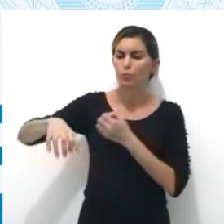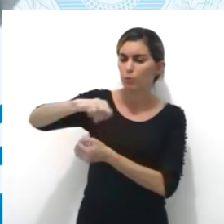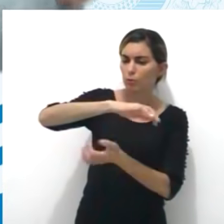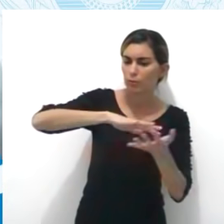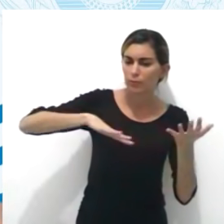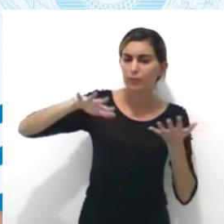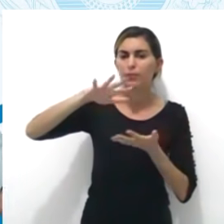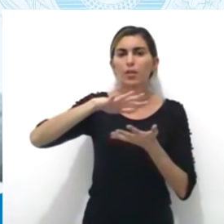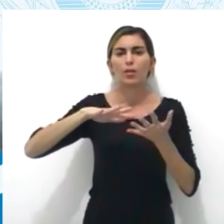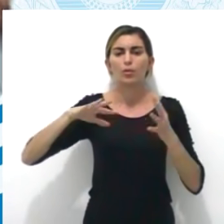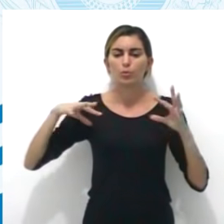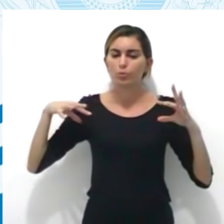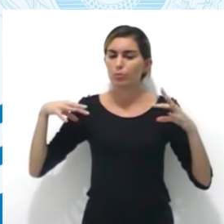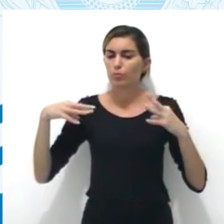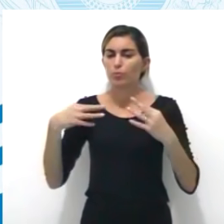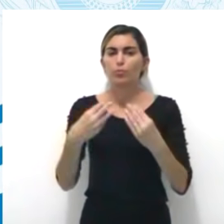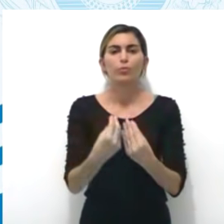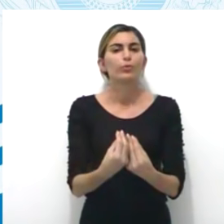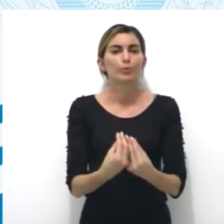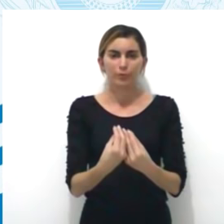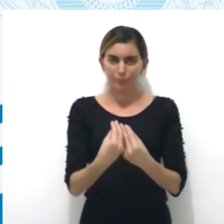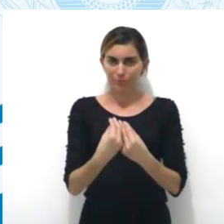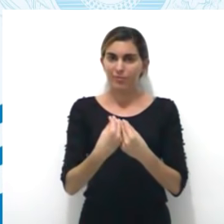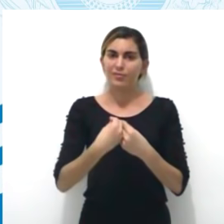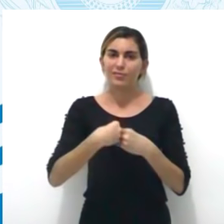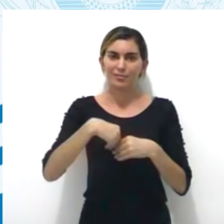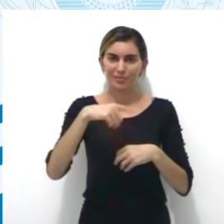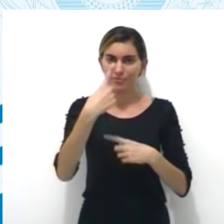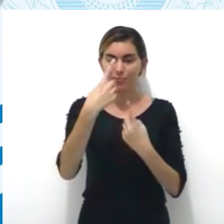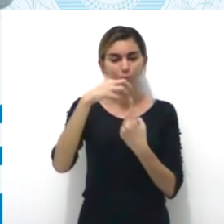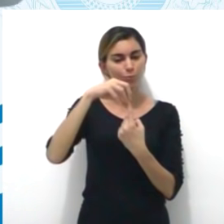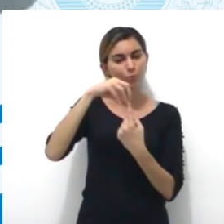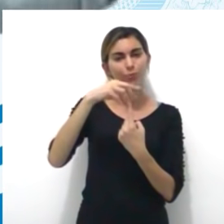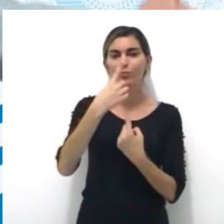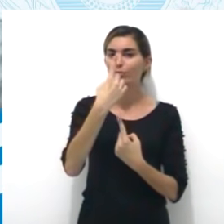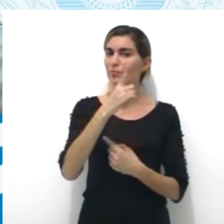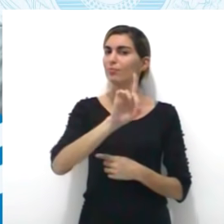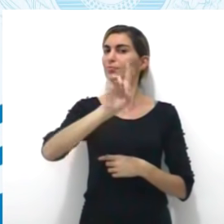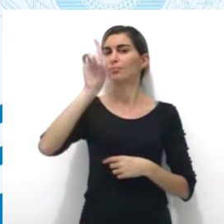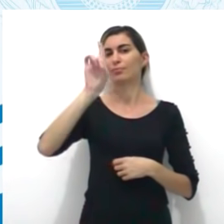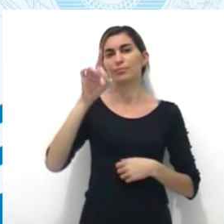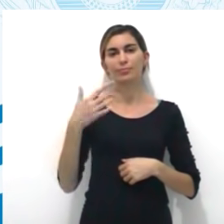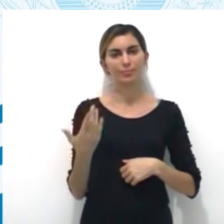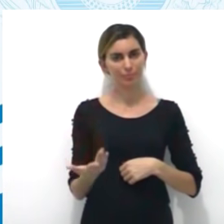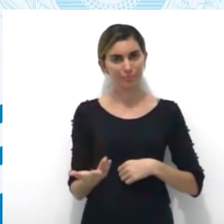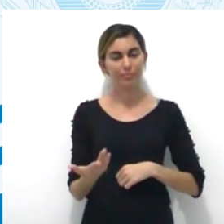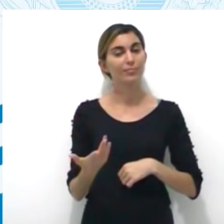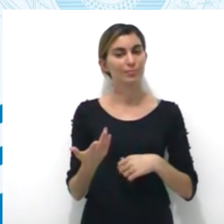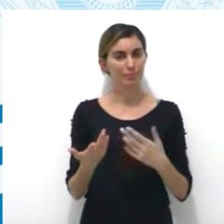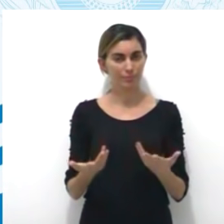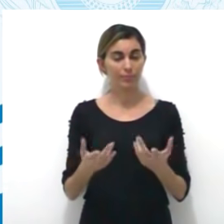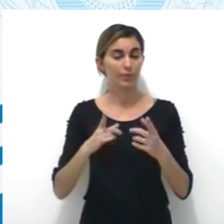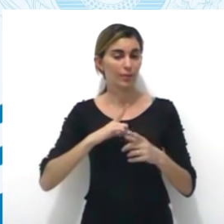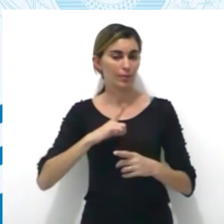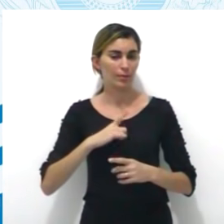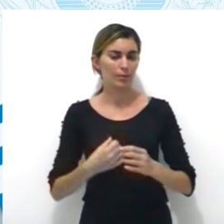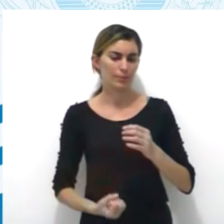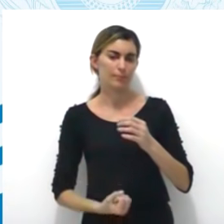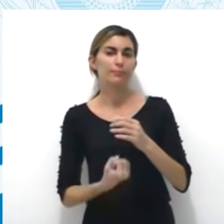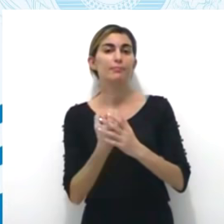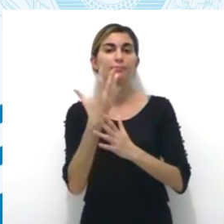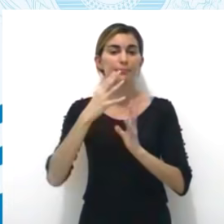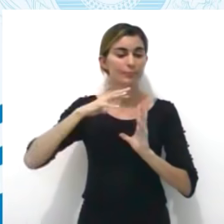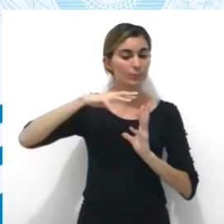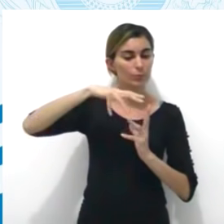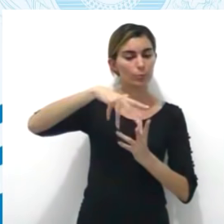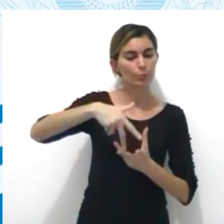do universo, seria um fruto de quê? De um agente sobrenatural. Deus, que teria criado